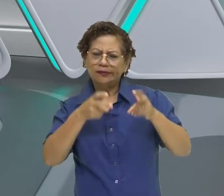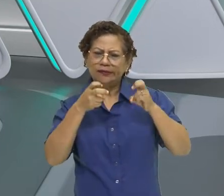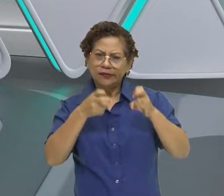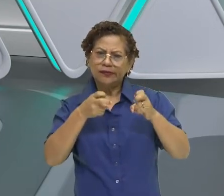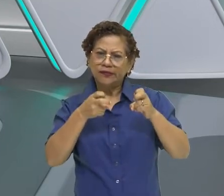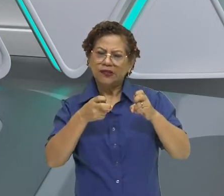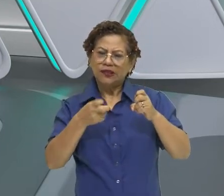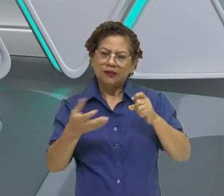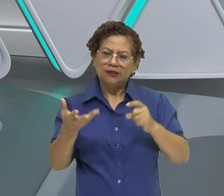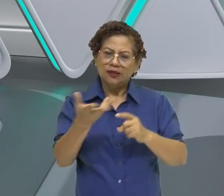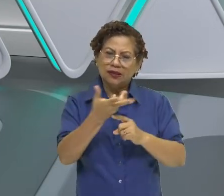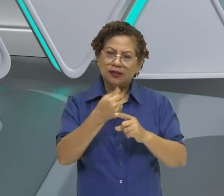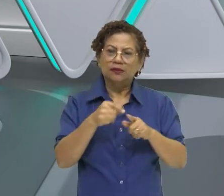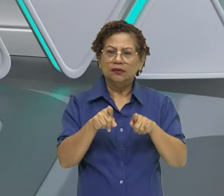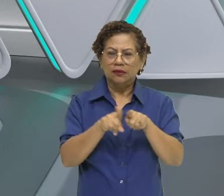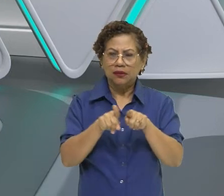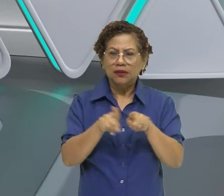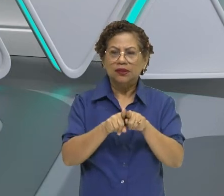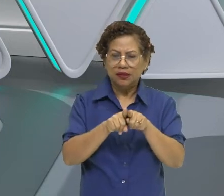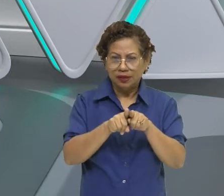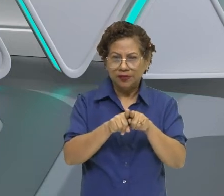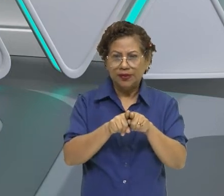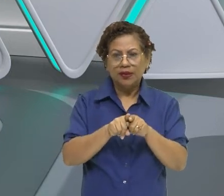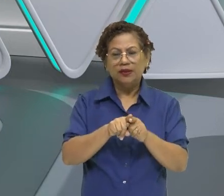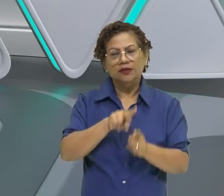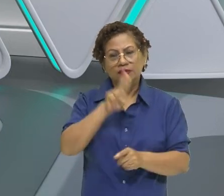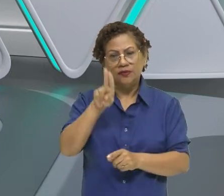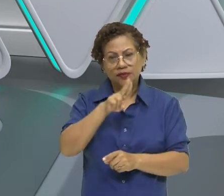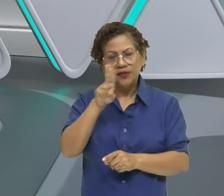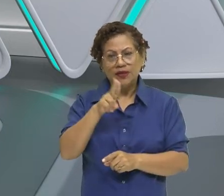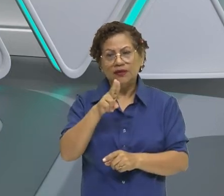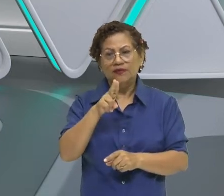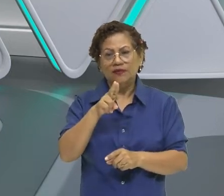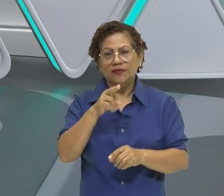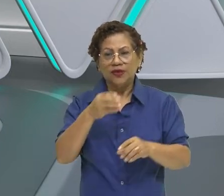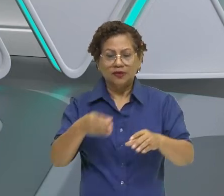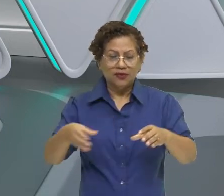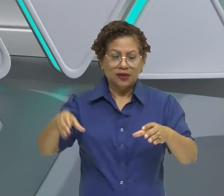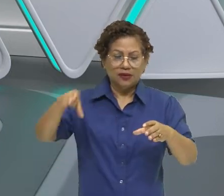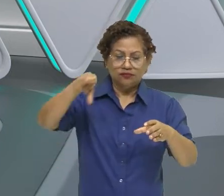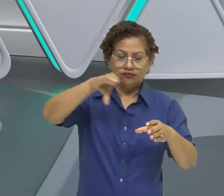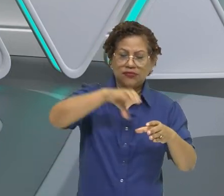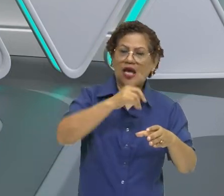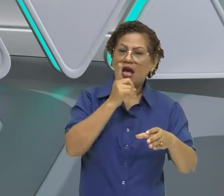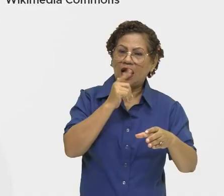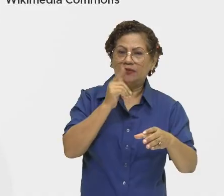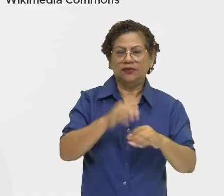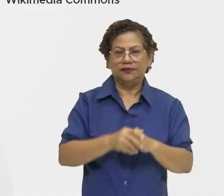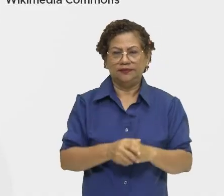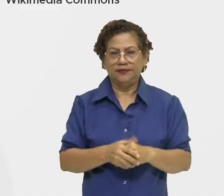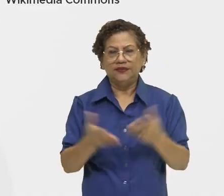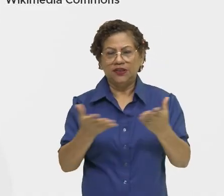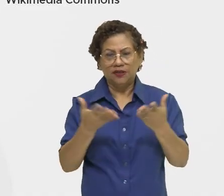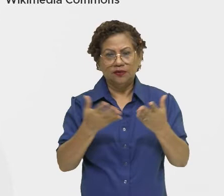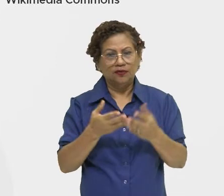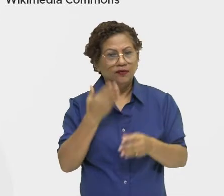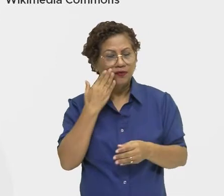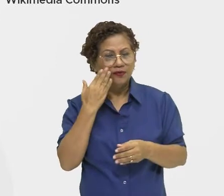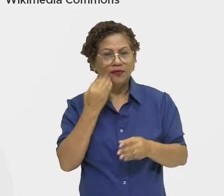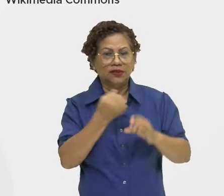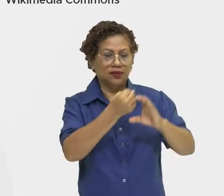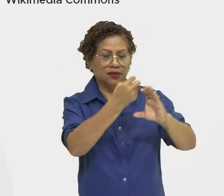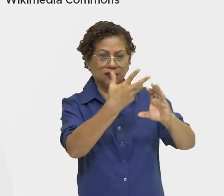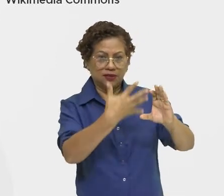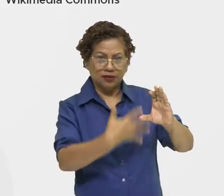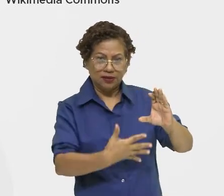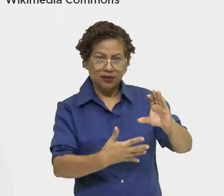artística, eles também utilizavam os vasos, por exemplo, para armazenar água. E na escultura grega, vamos ver as características? Eles